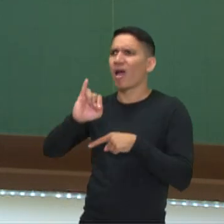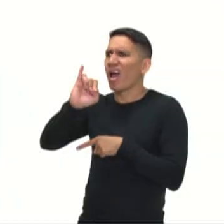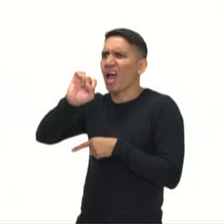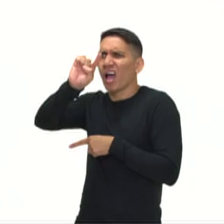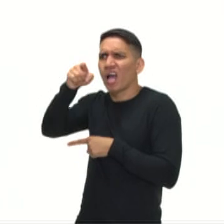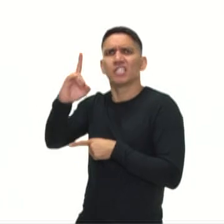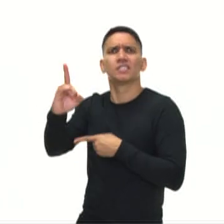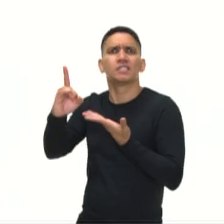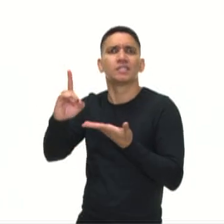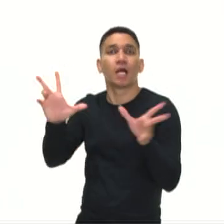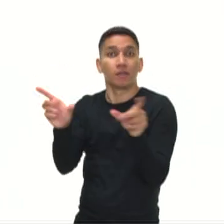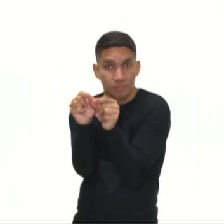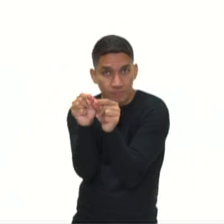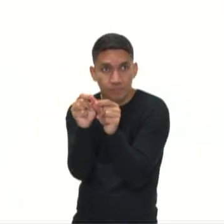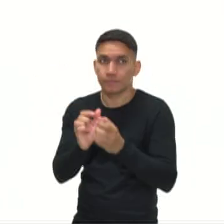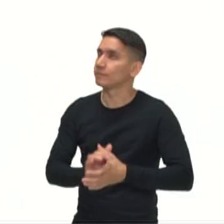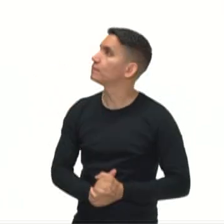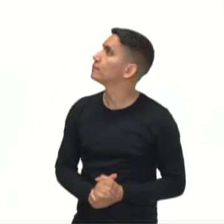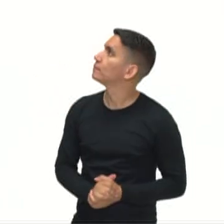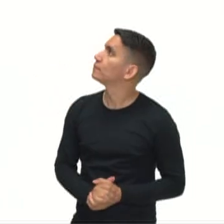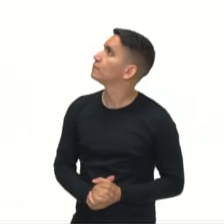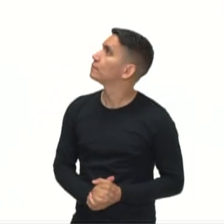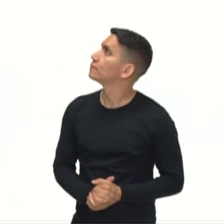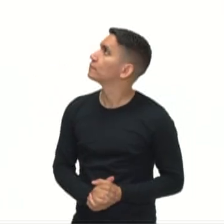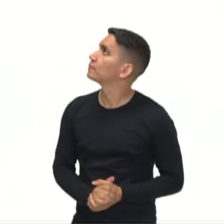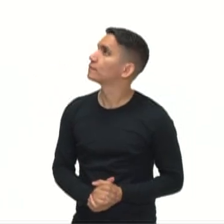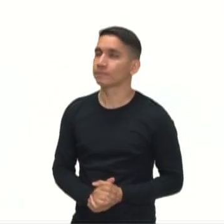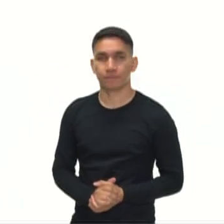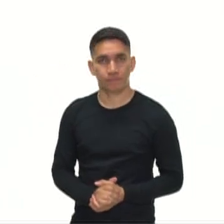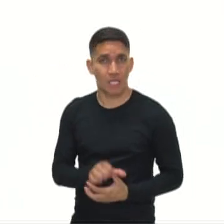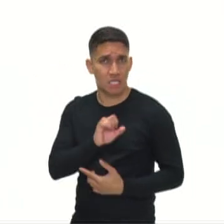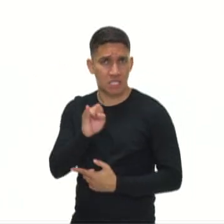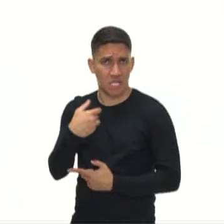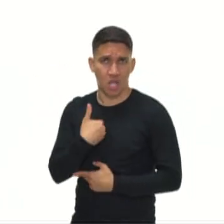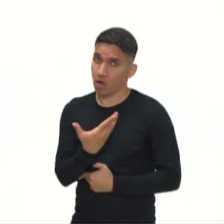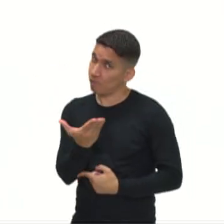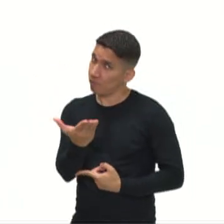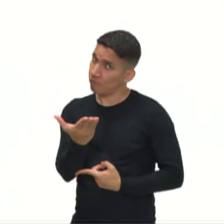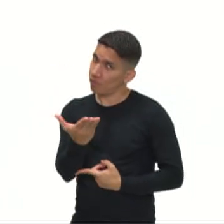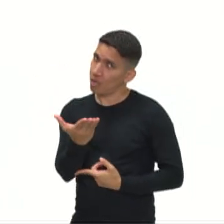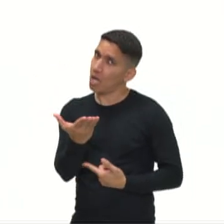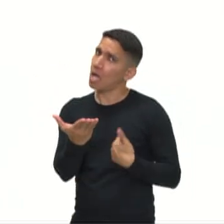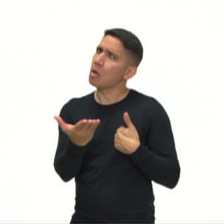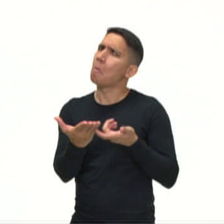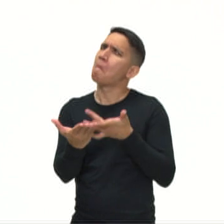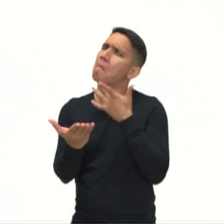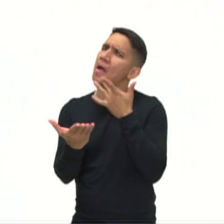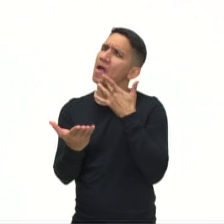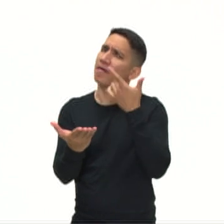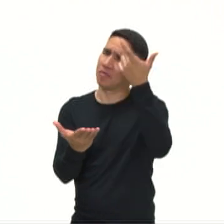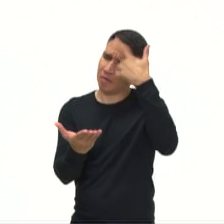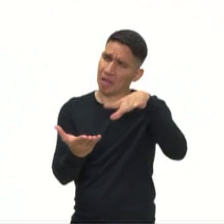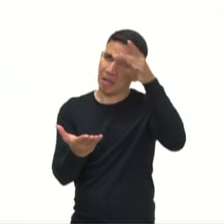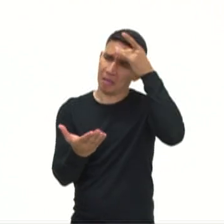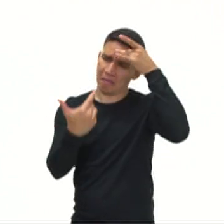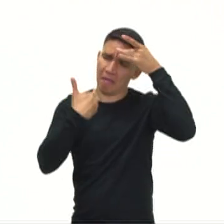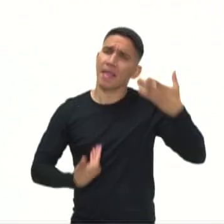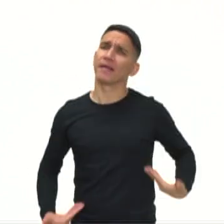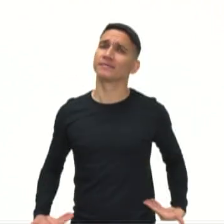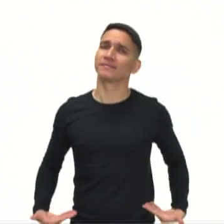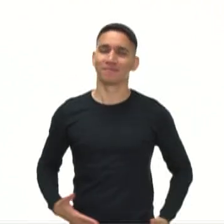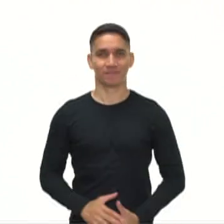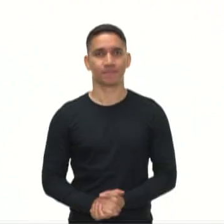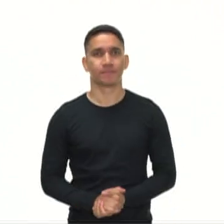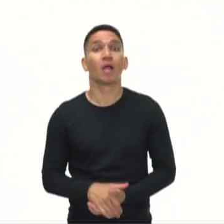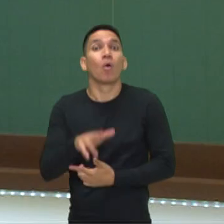lá, if I were you, I'd rather be me. Se eu fosse você, eu preferiria ser eu. Então, nesse caso,